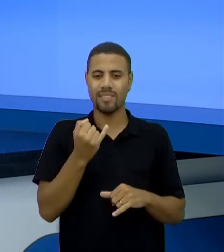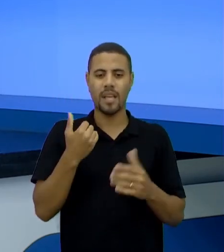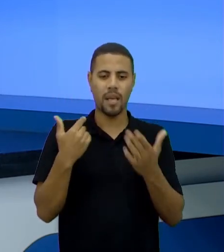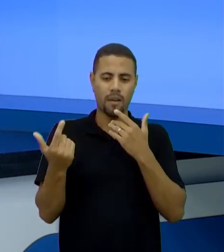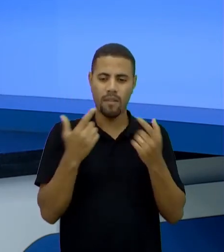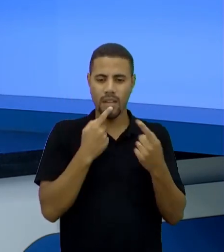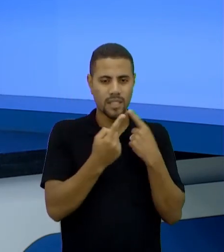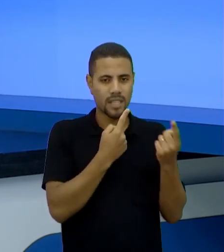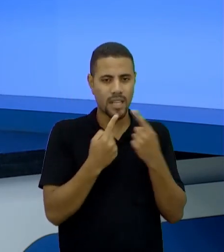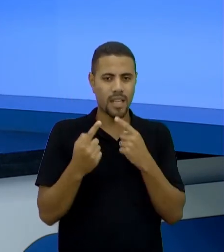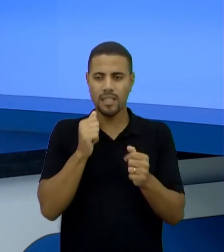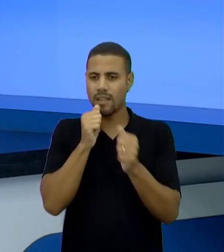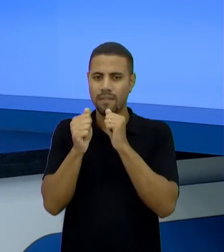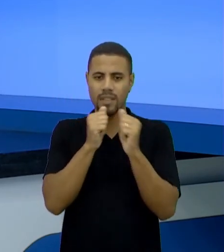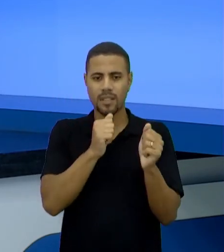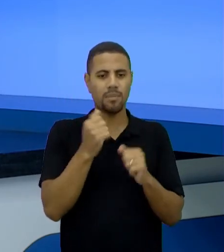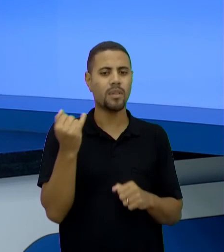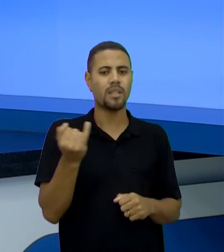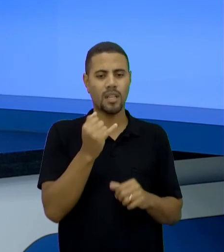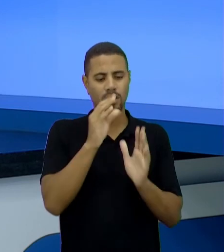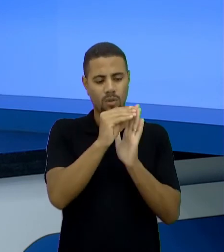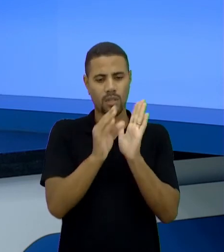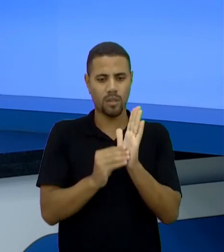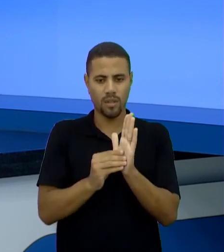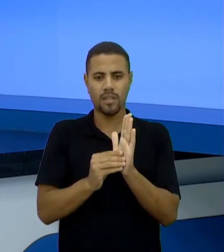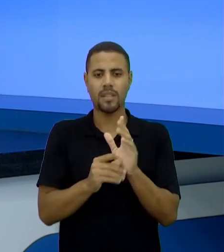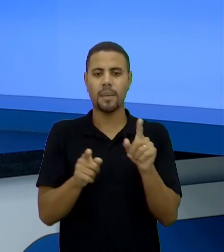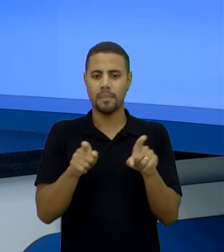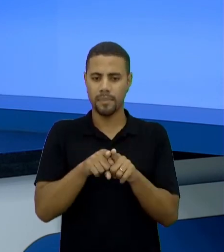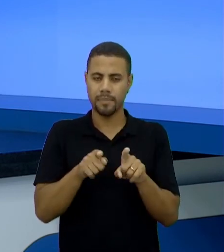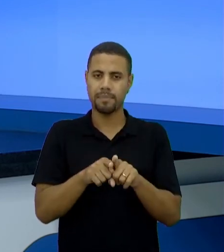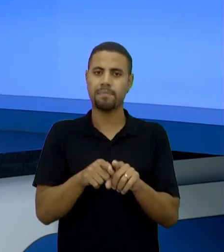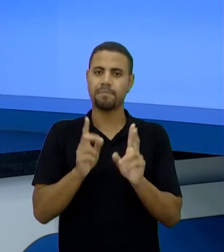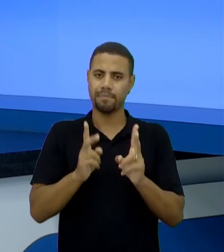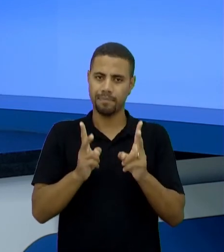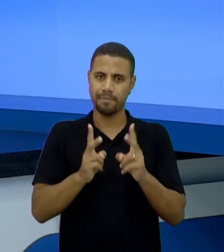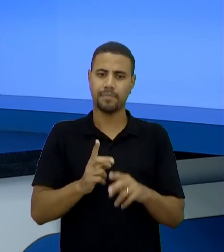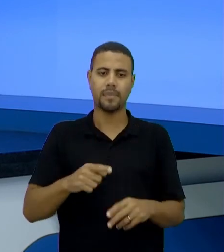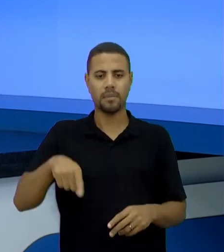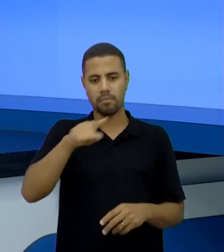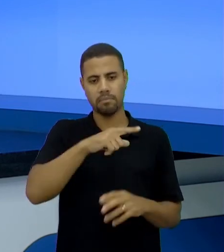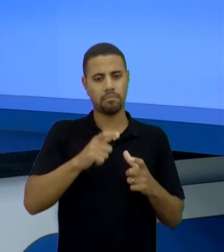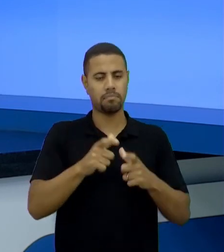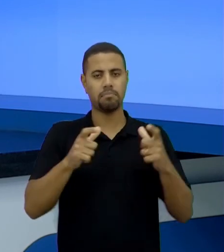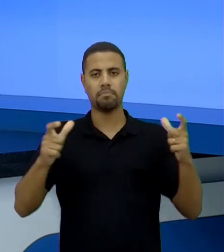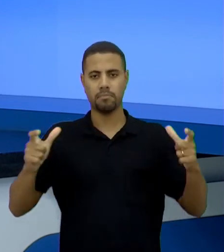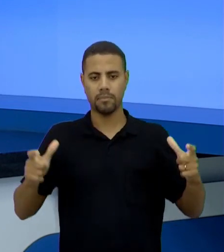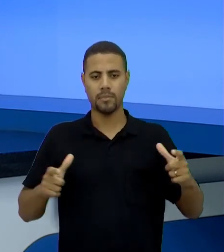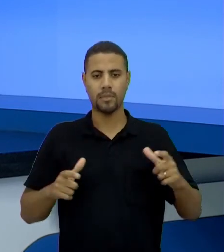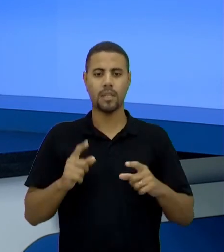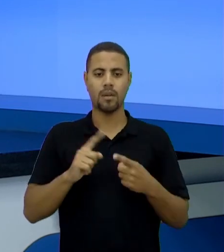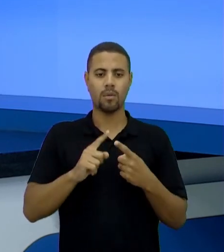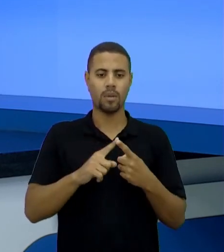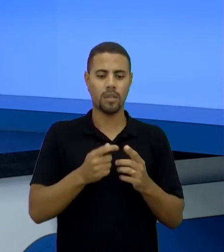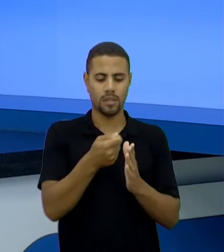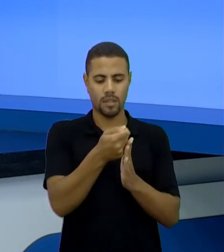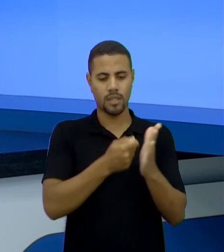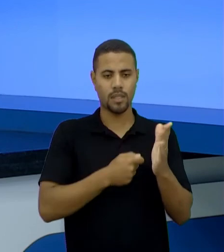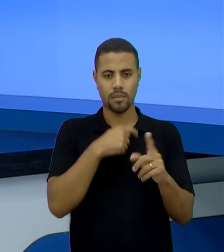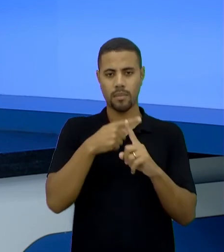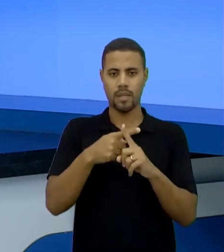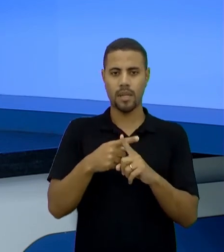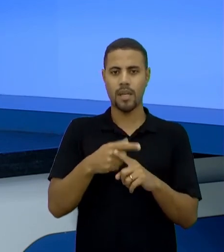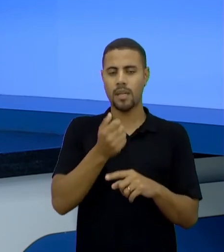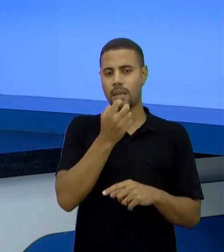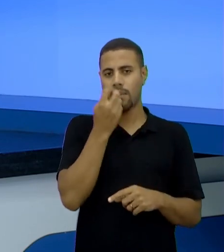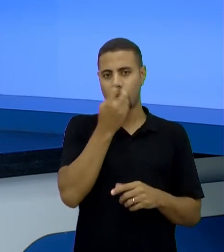notícia, entrevista, qualquer outro conteúdo, né? Você geralmente tem você tem o escrito e tem o podcast,